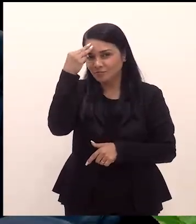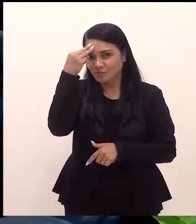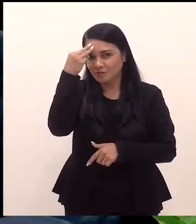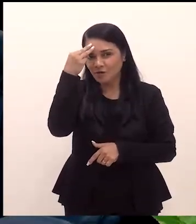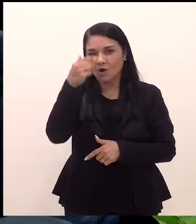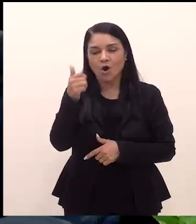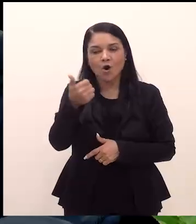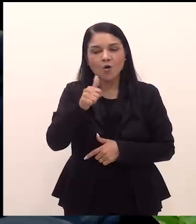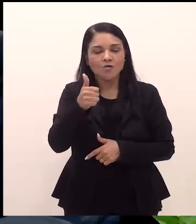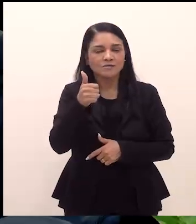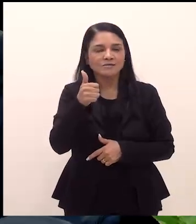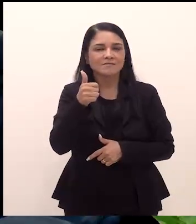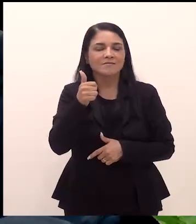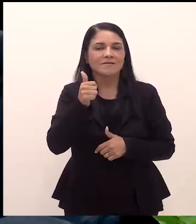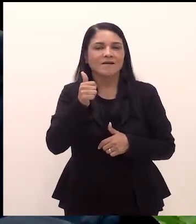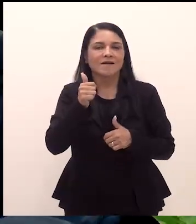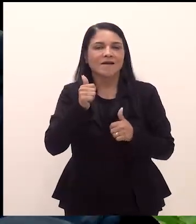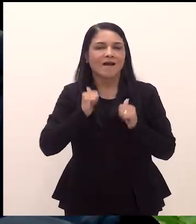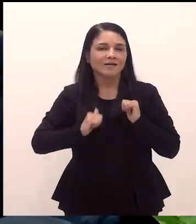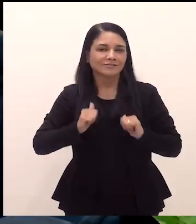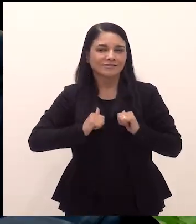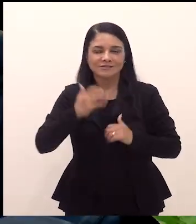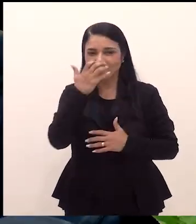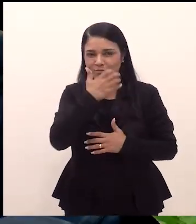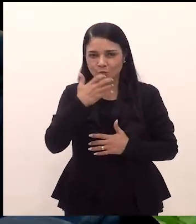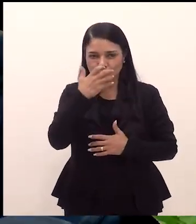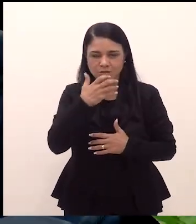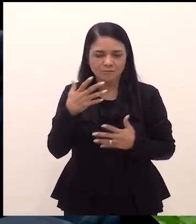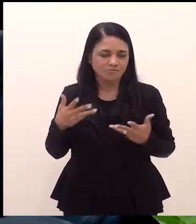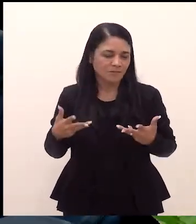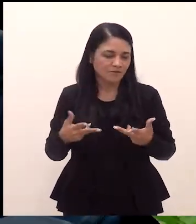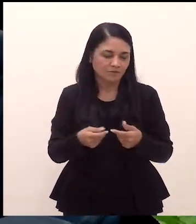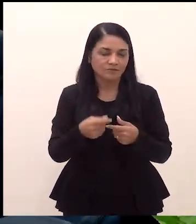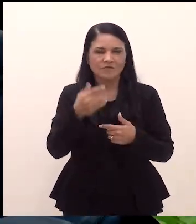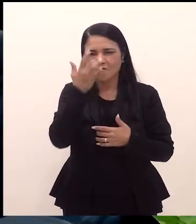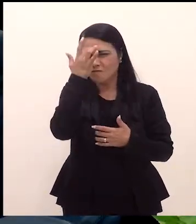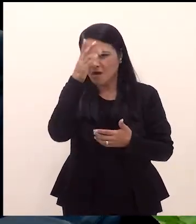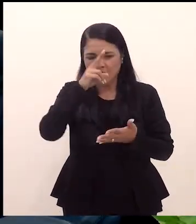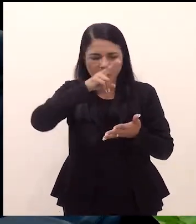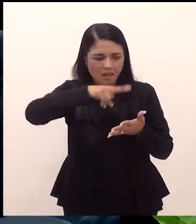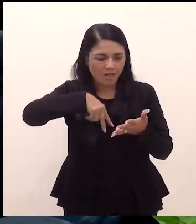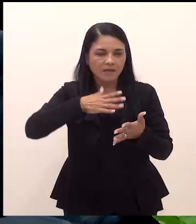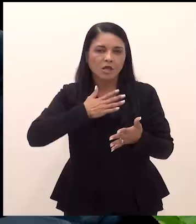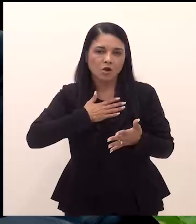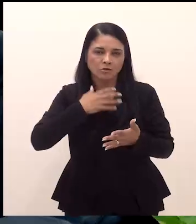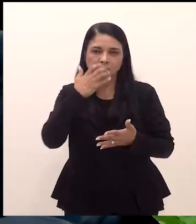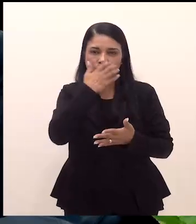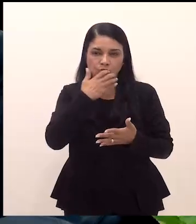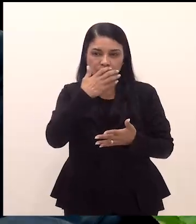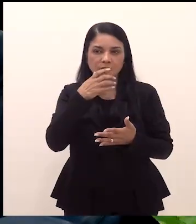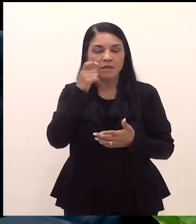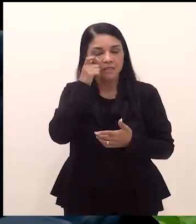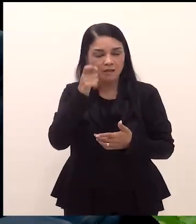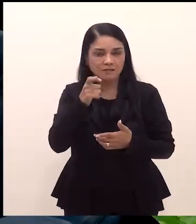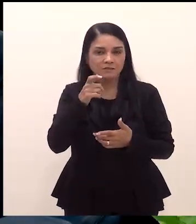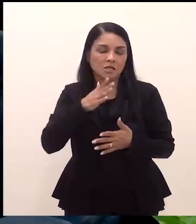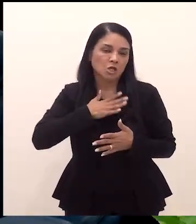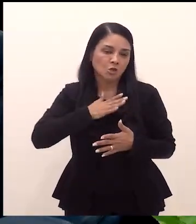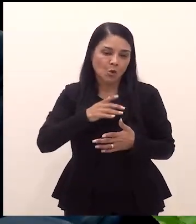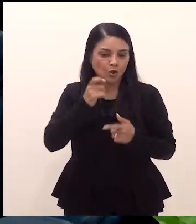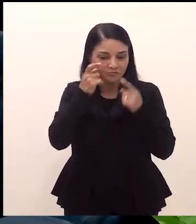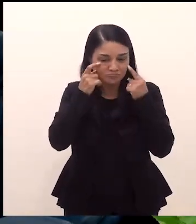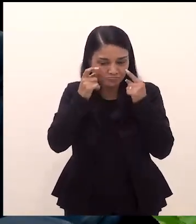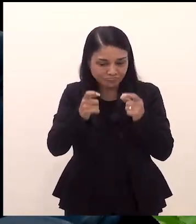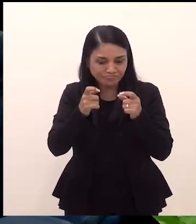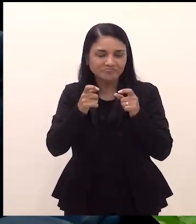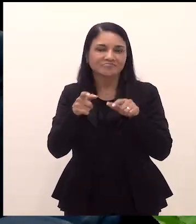memória dele, esses 11 artistas que ele escolheu, que são incríveis. É um livro fácil de ler, para quem gosta de música, é muito interessante. Quem não gosta é bom,